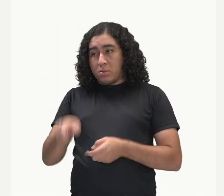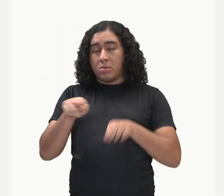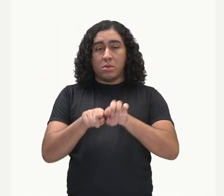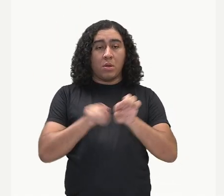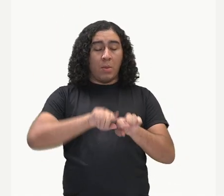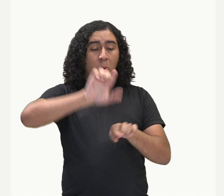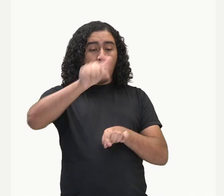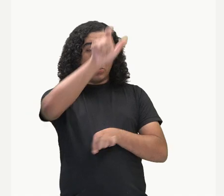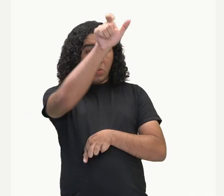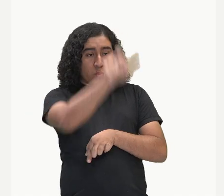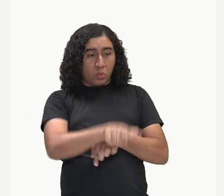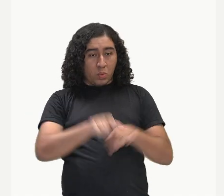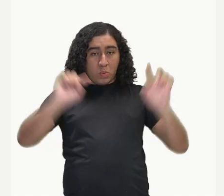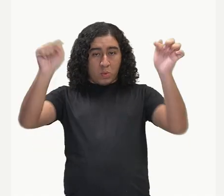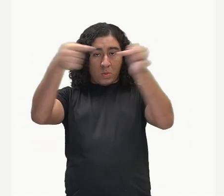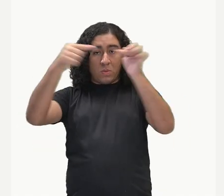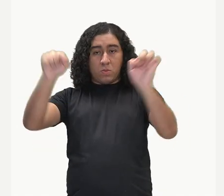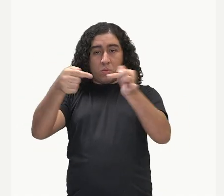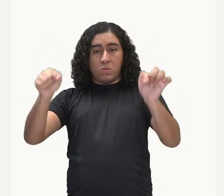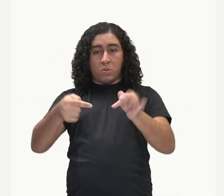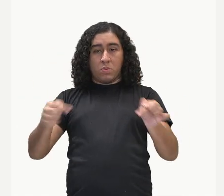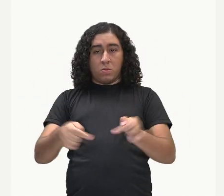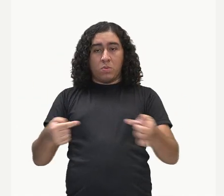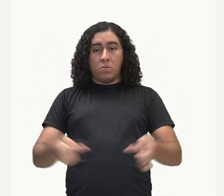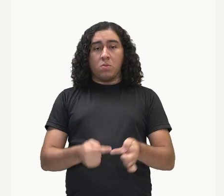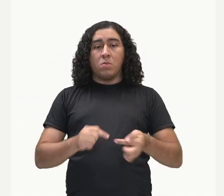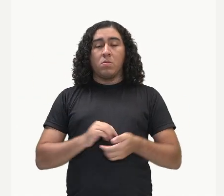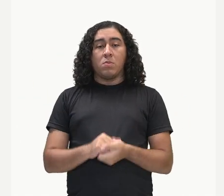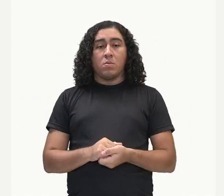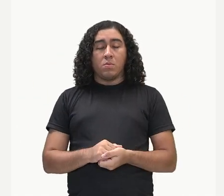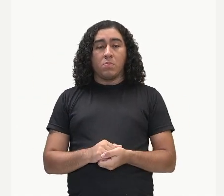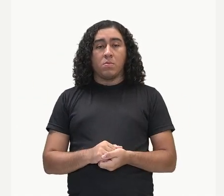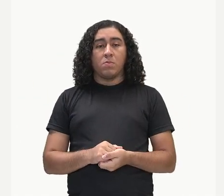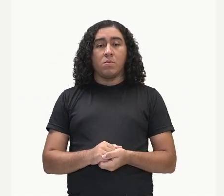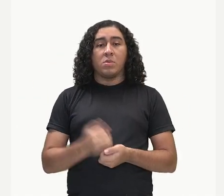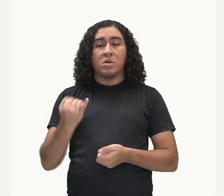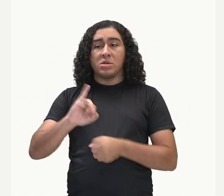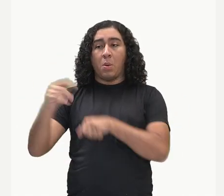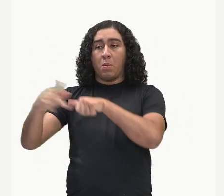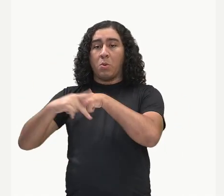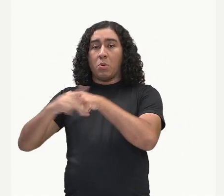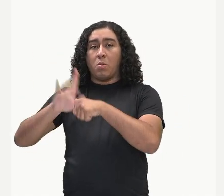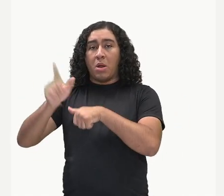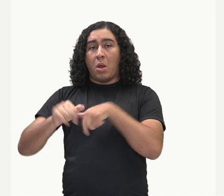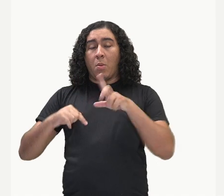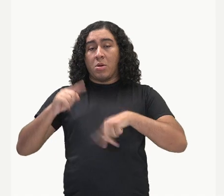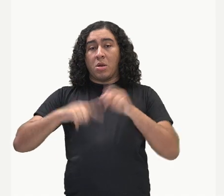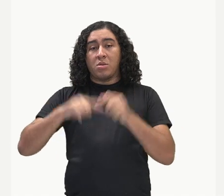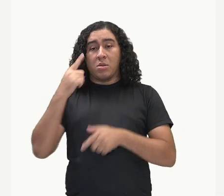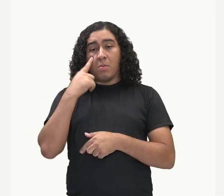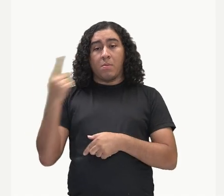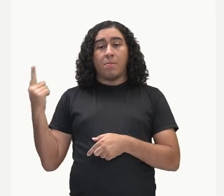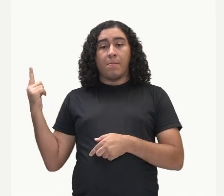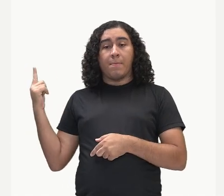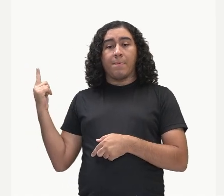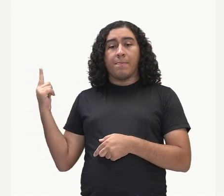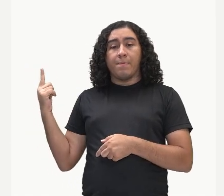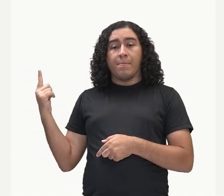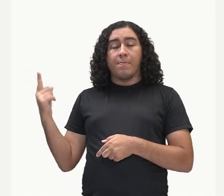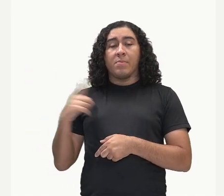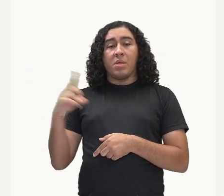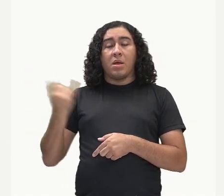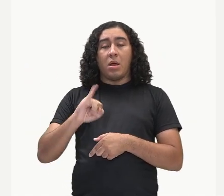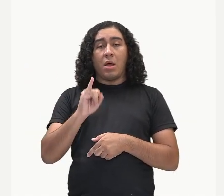pronome objeto. Então, quando o pronome for objeto, ele vai aparecer dessa forma aqui, quando relacionado aí com a